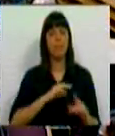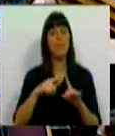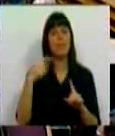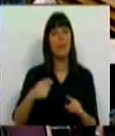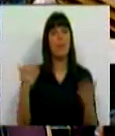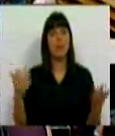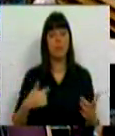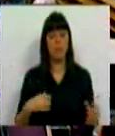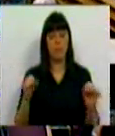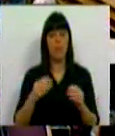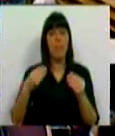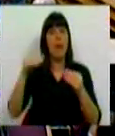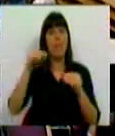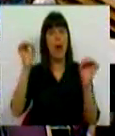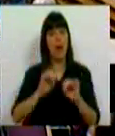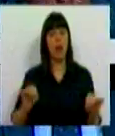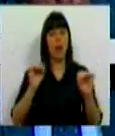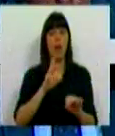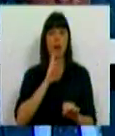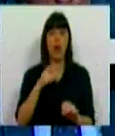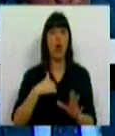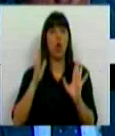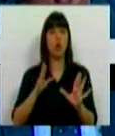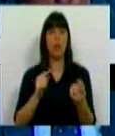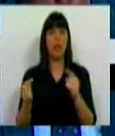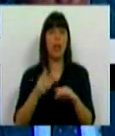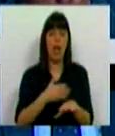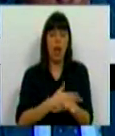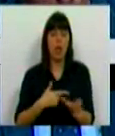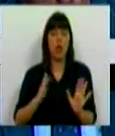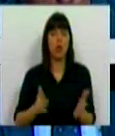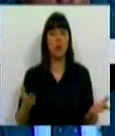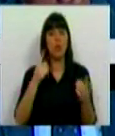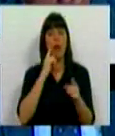Sr. Presidente, eu não tenho mais a acrescentar relativamente à resposta que já dei no debate anterior